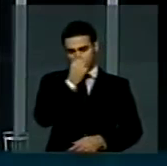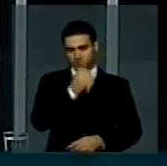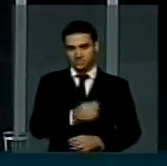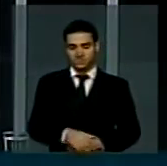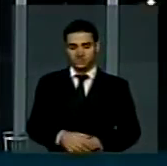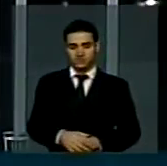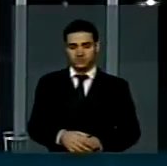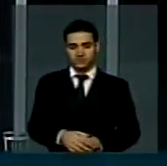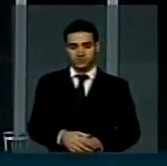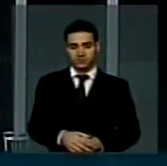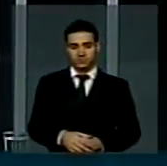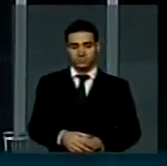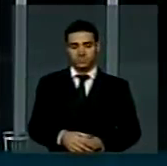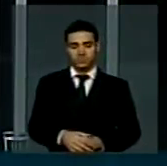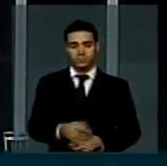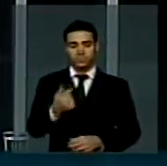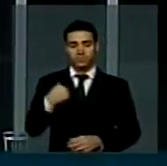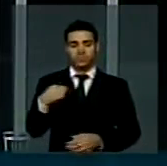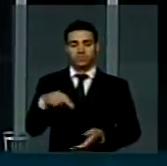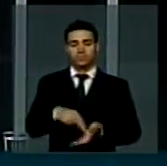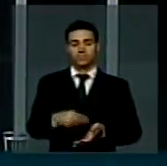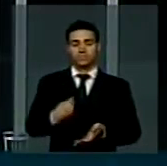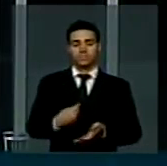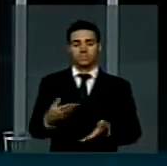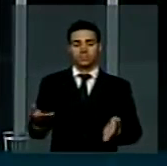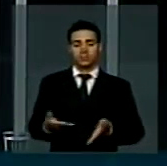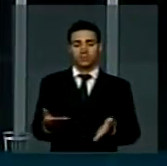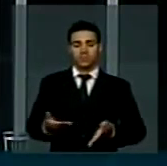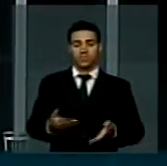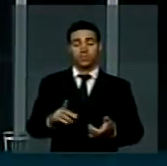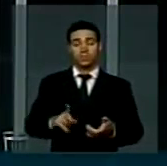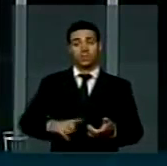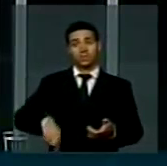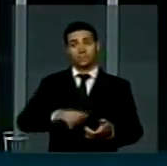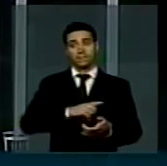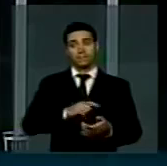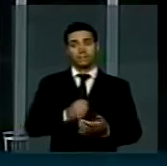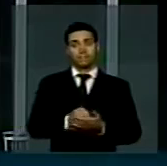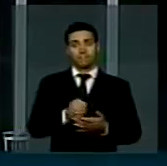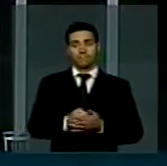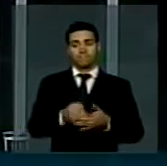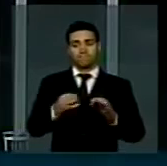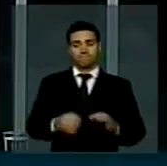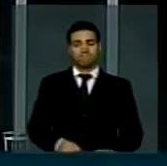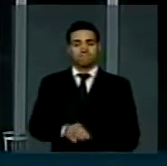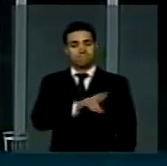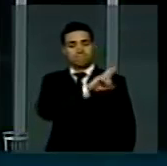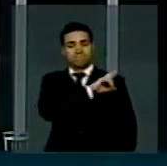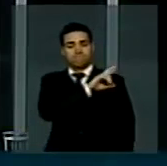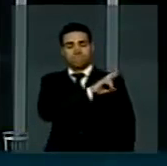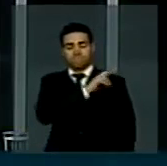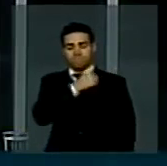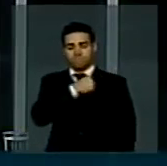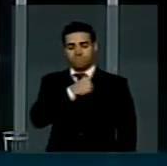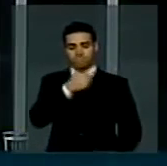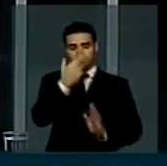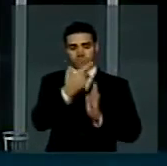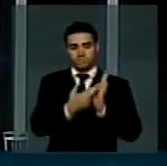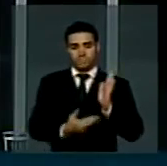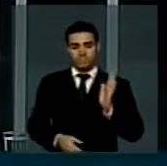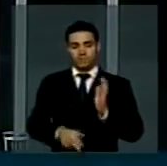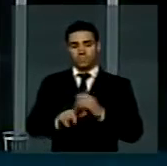Senhoras e senhores deputados, o que me traz a essa tribuna hoje é o dever e a obrigação de, como relator da Lei de